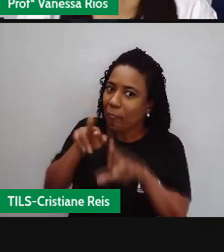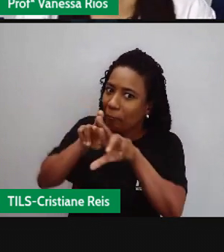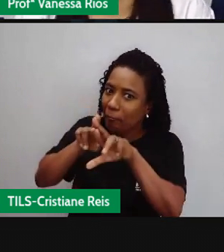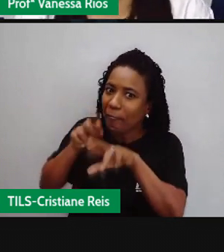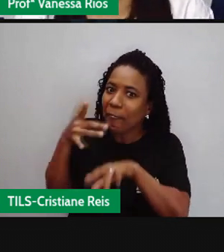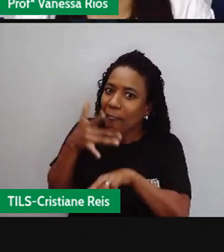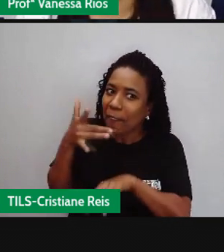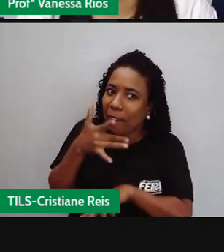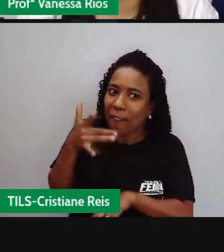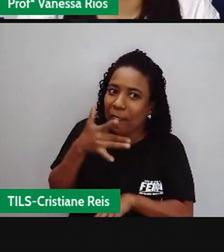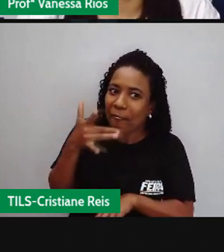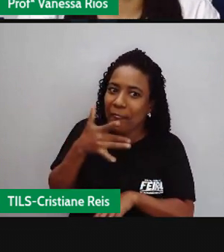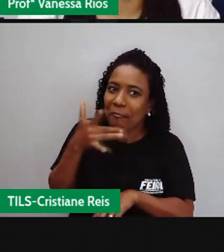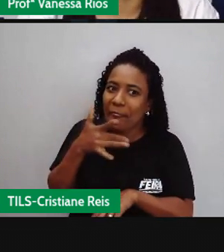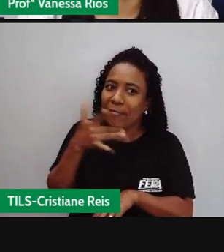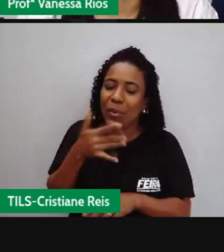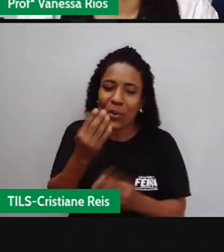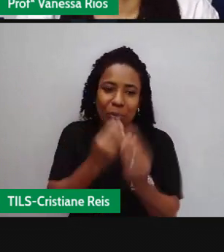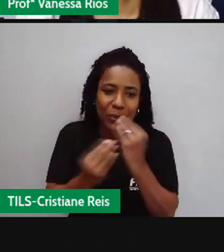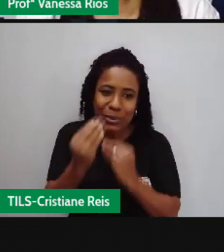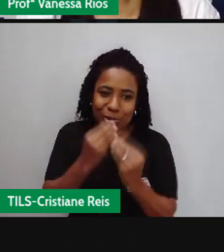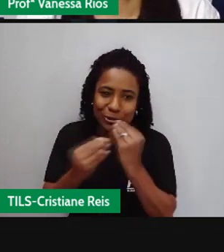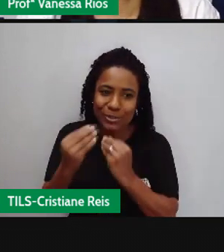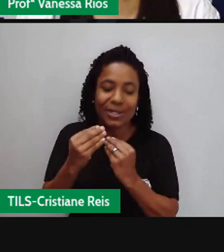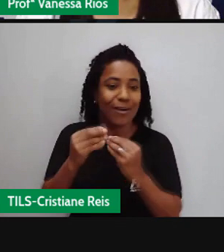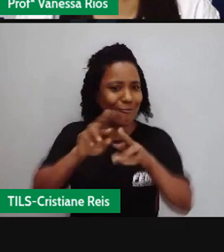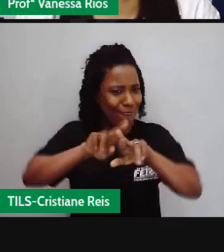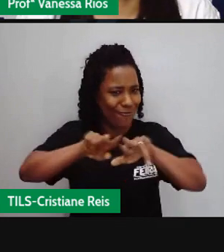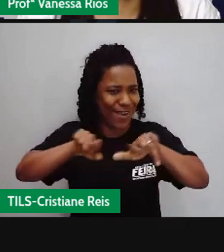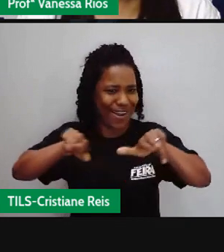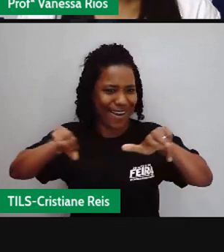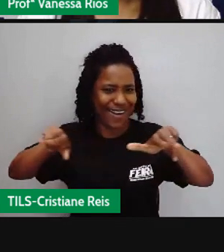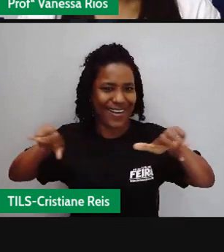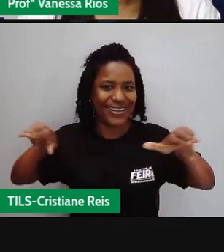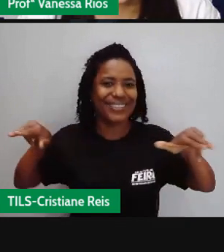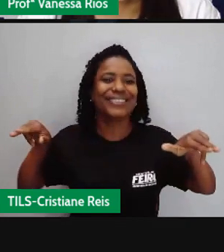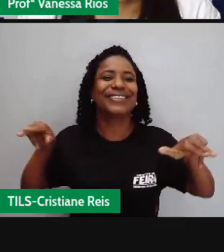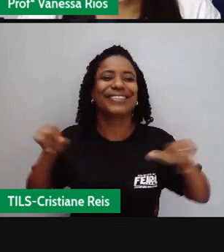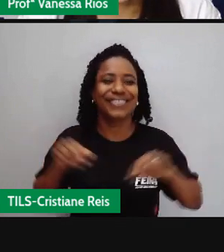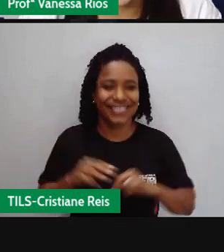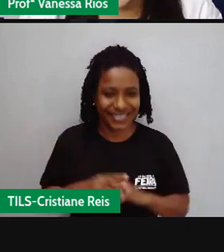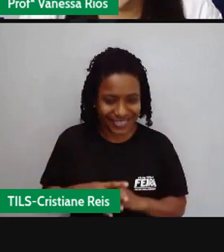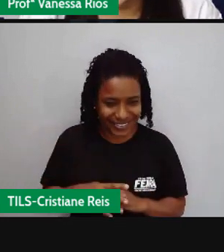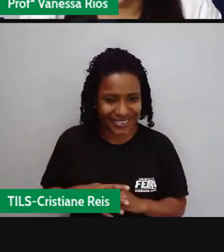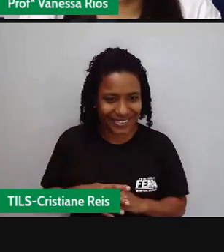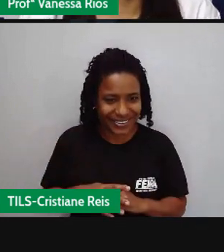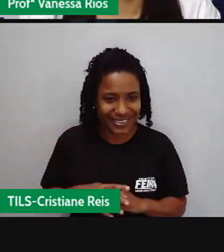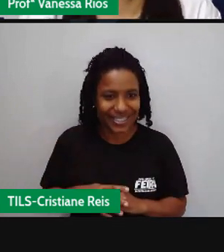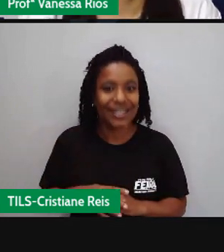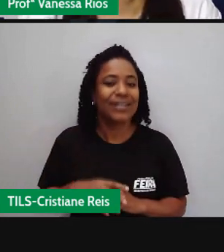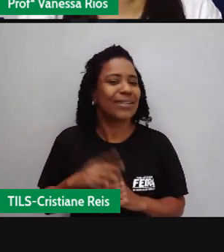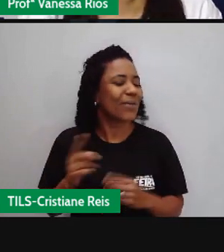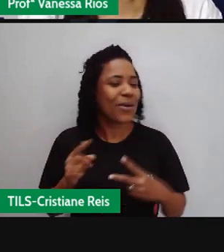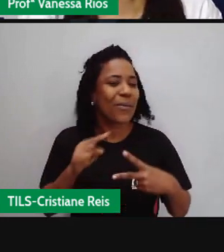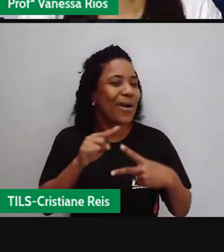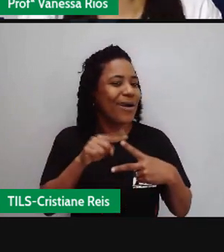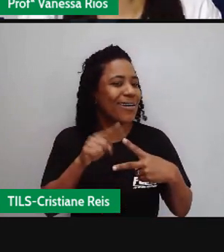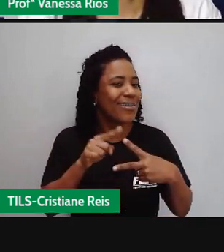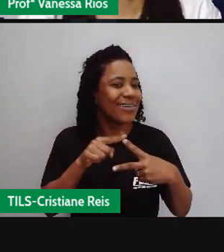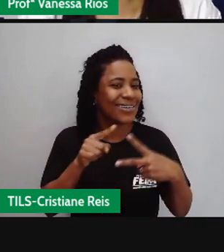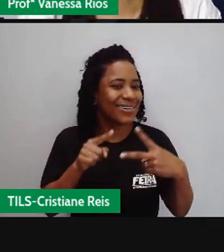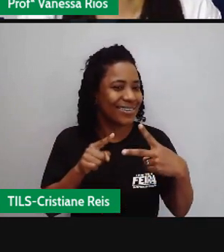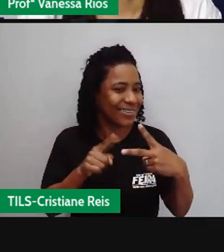está variada, que tem muitas. Quando eu estou atribuindo esse significado, eu sei aí, ó, que eu